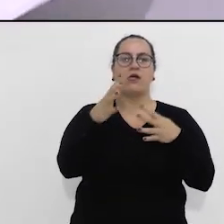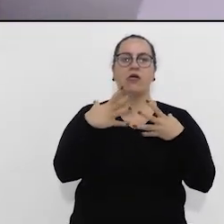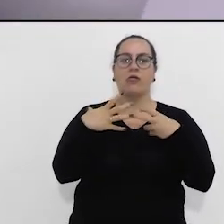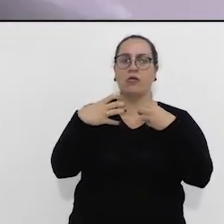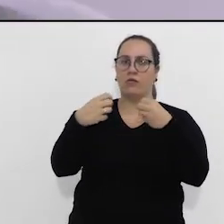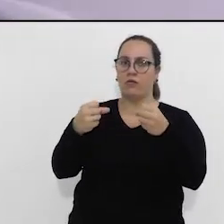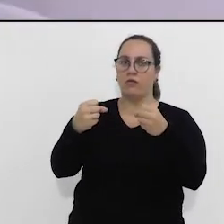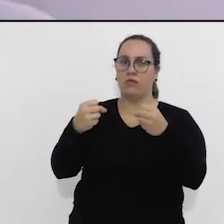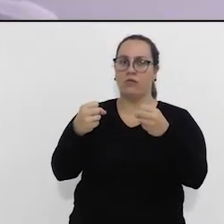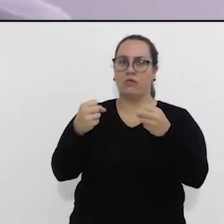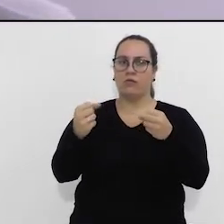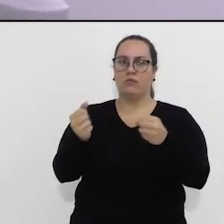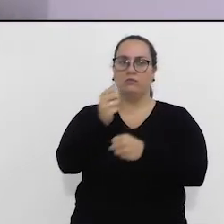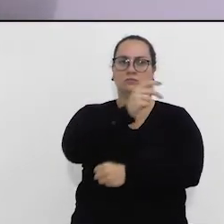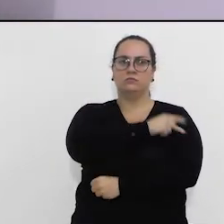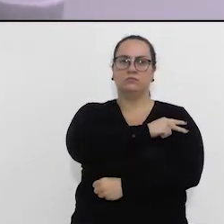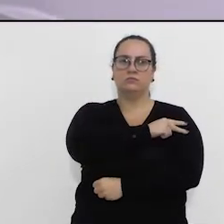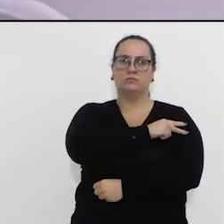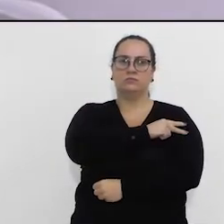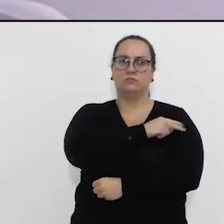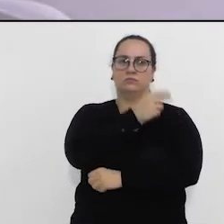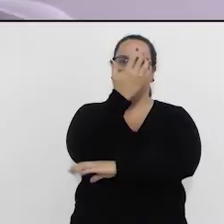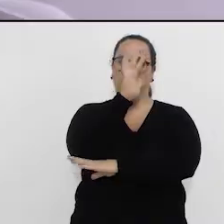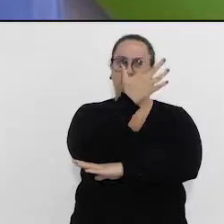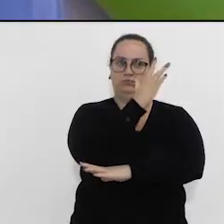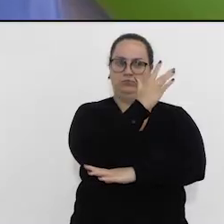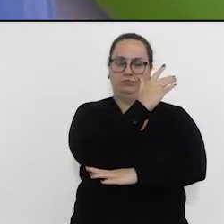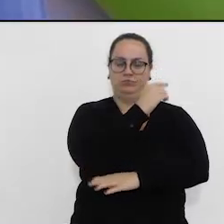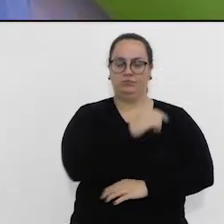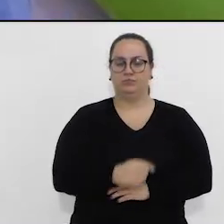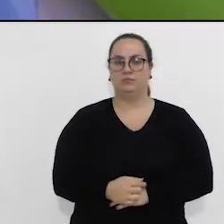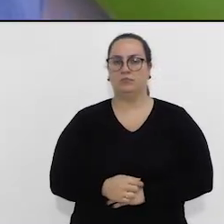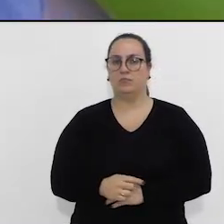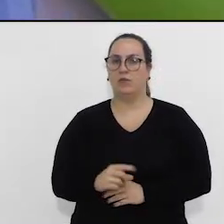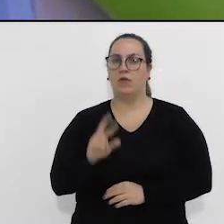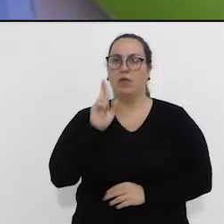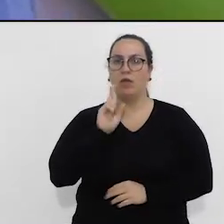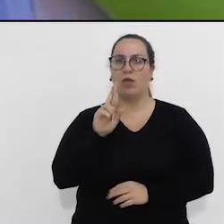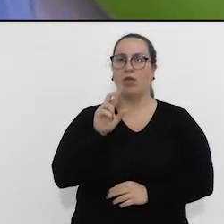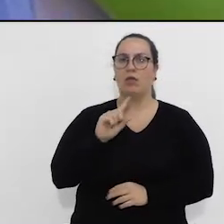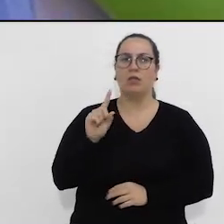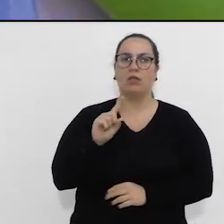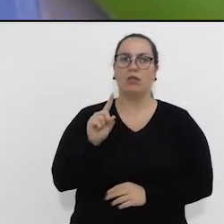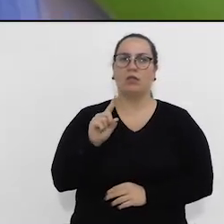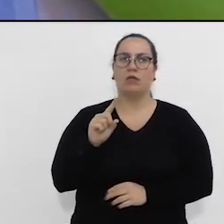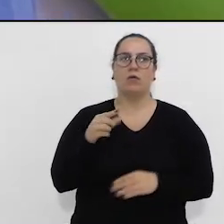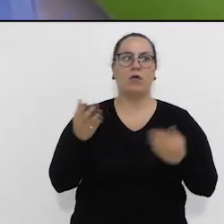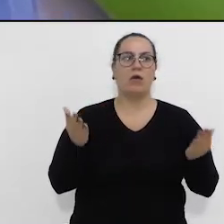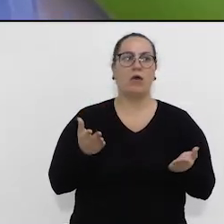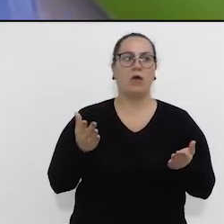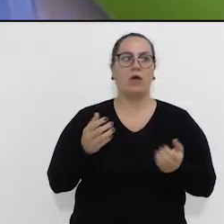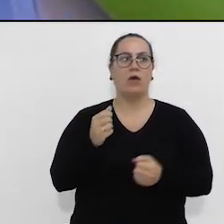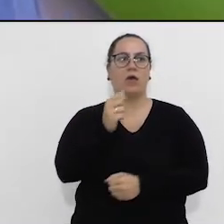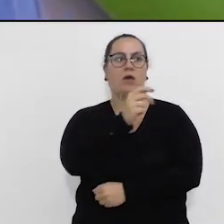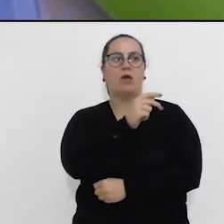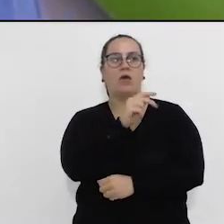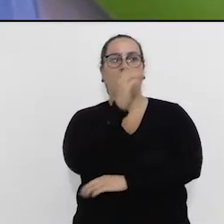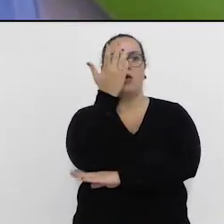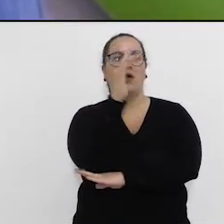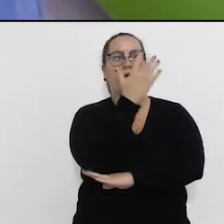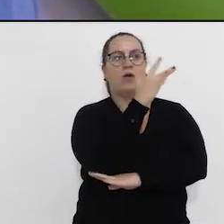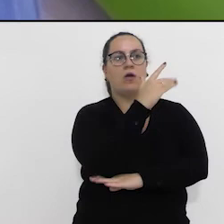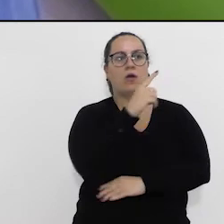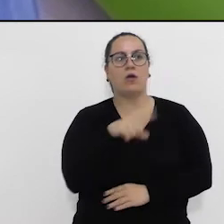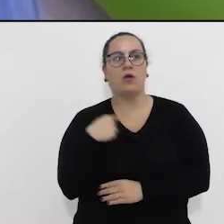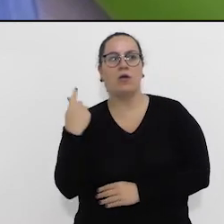uma eventual privatização do Horto Florestal não acho que agora o ouro é nosso eu acho que a prefeitura se ela